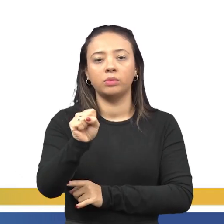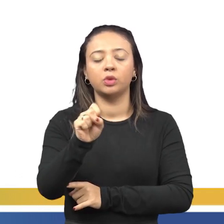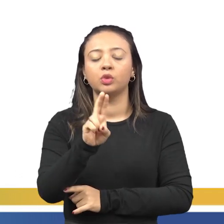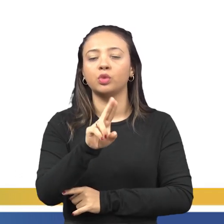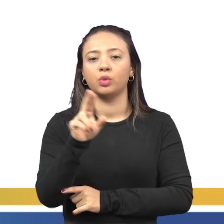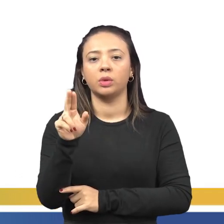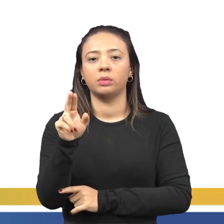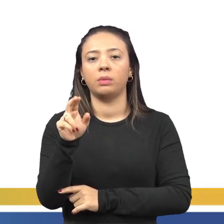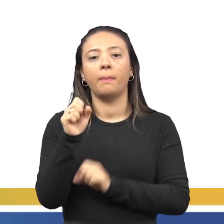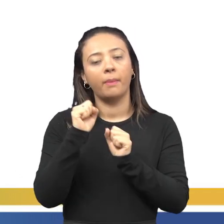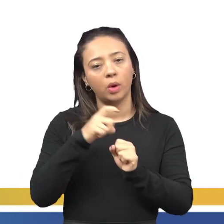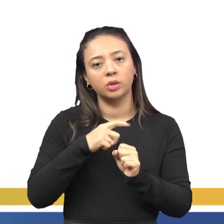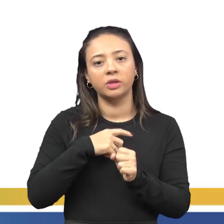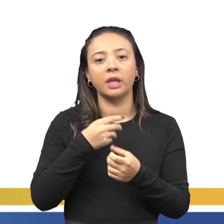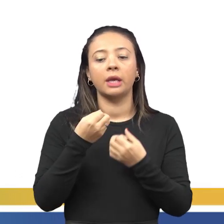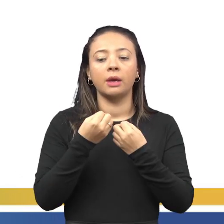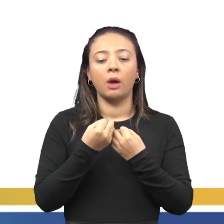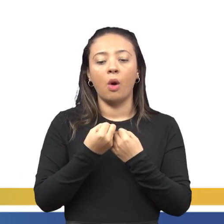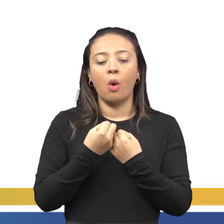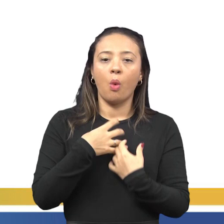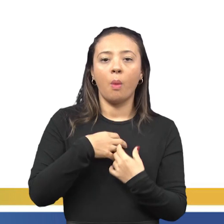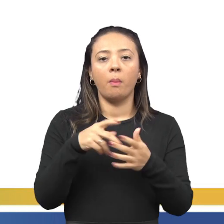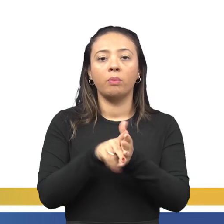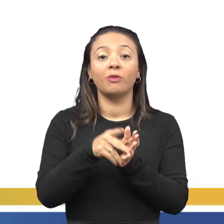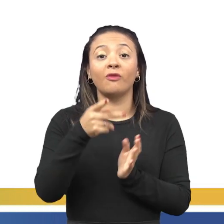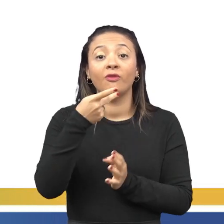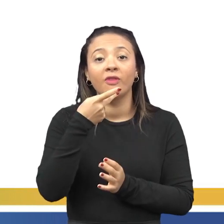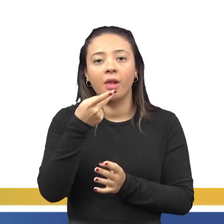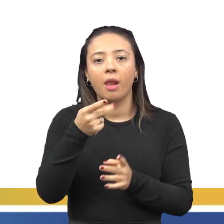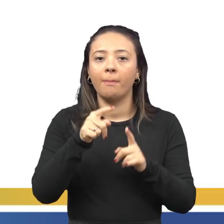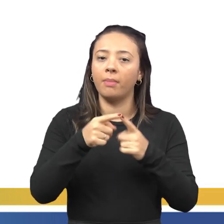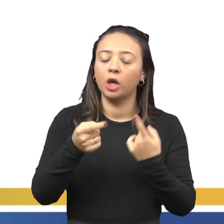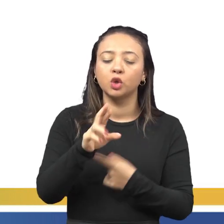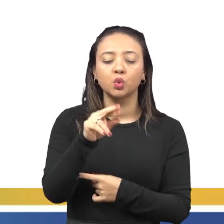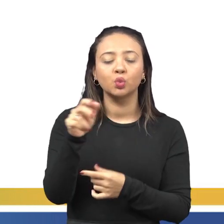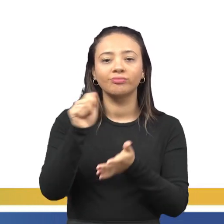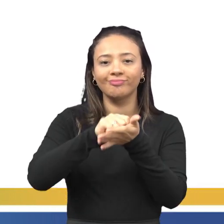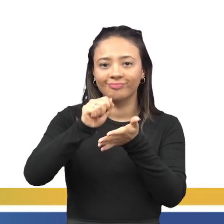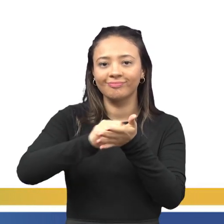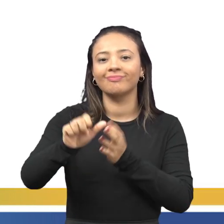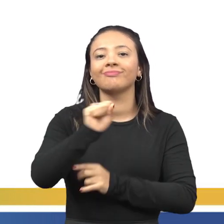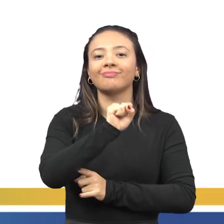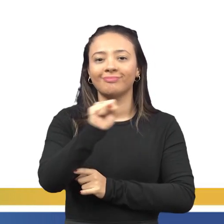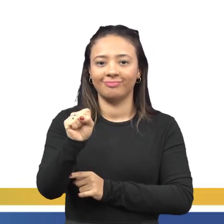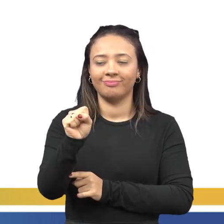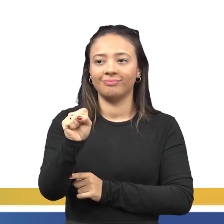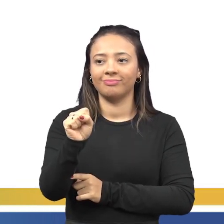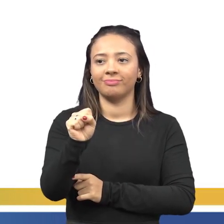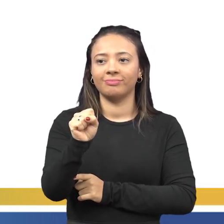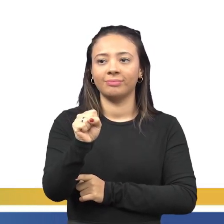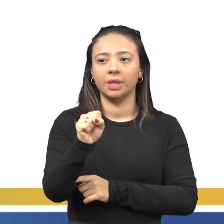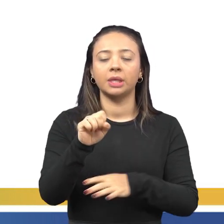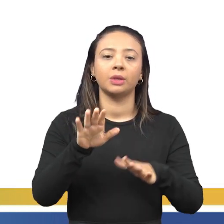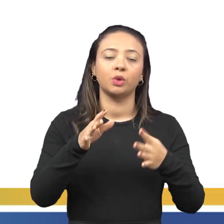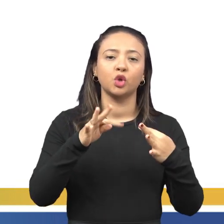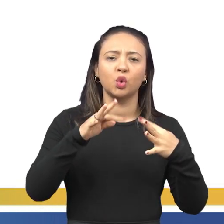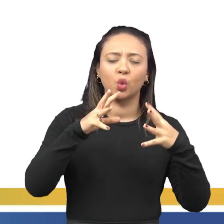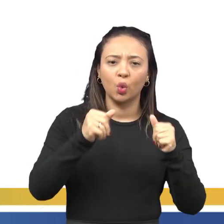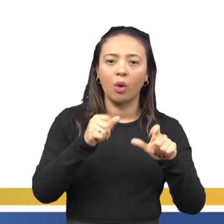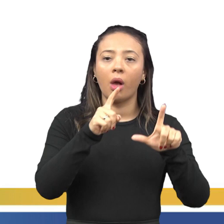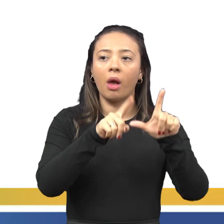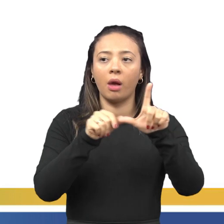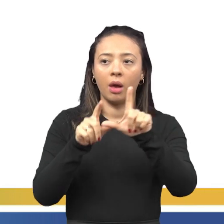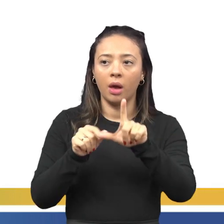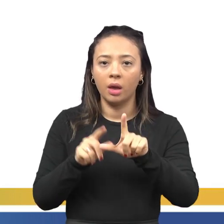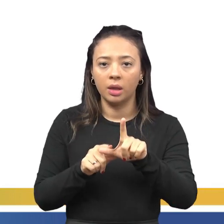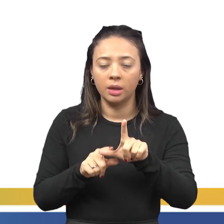ser pronunciada, como o caso de professora, certo? Mas nunca é escrita com 2S, tá? Todas as letras do alfabeto em